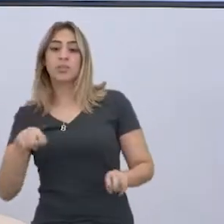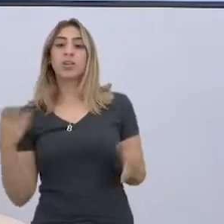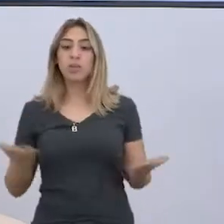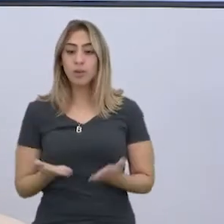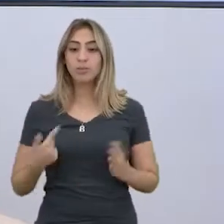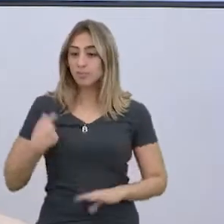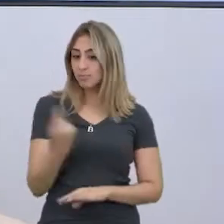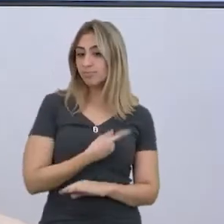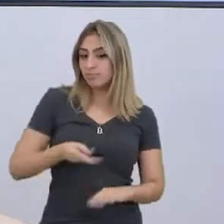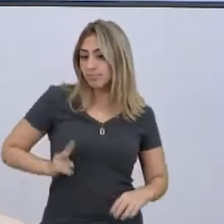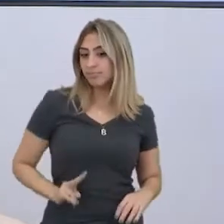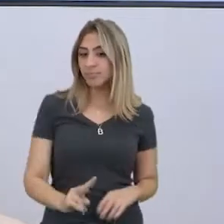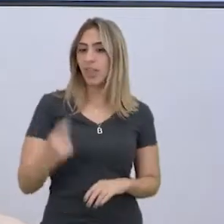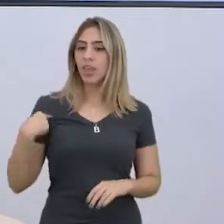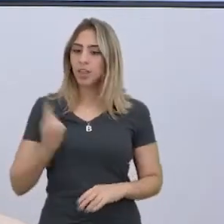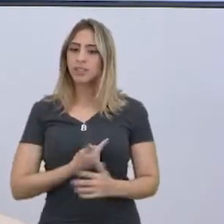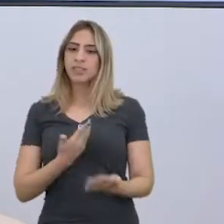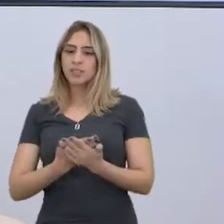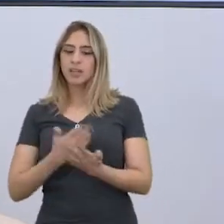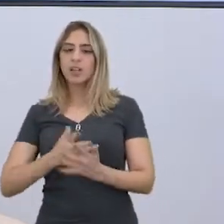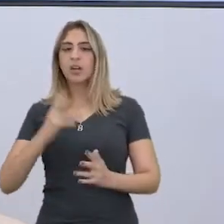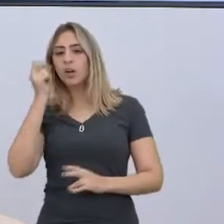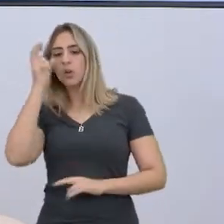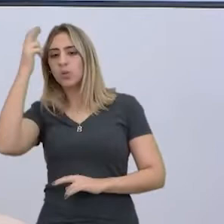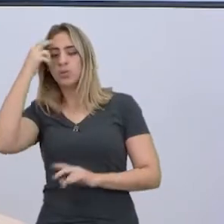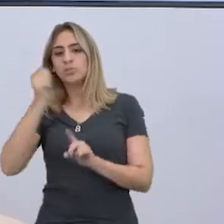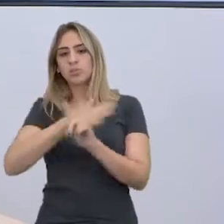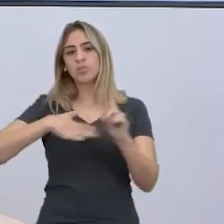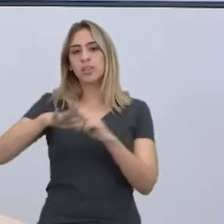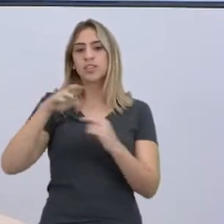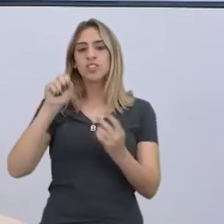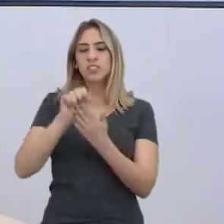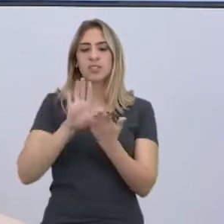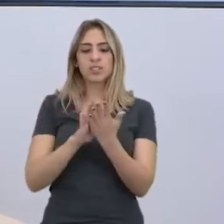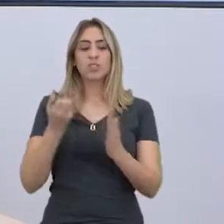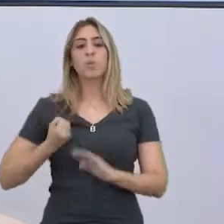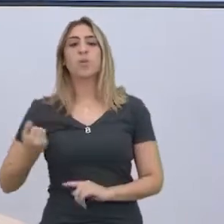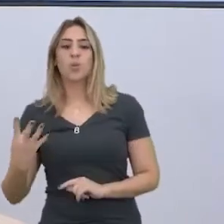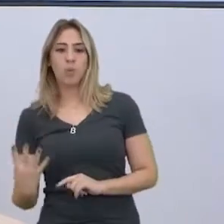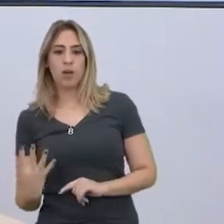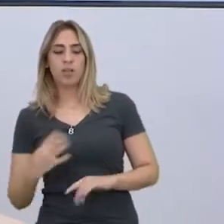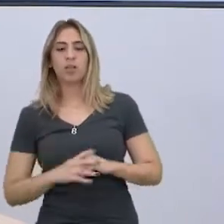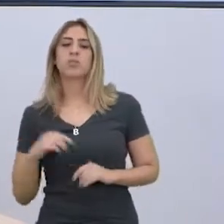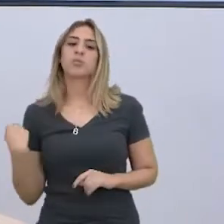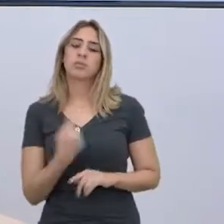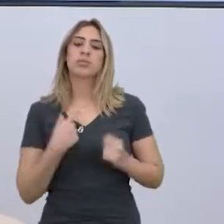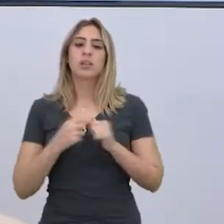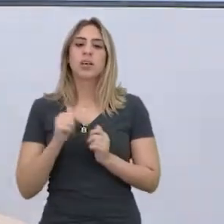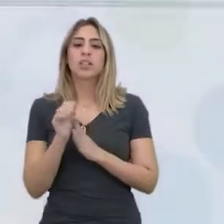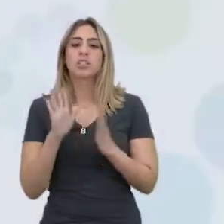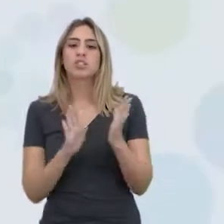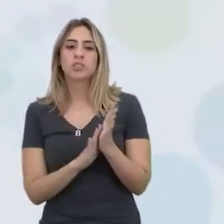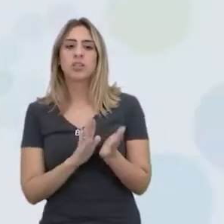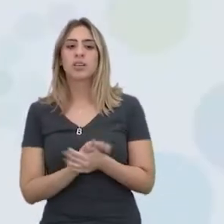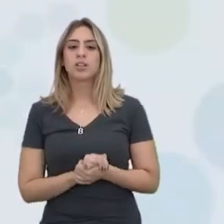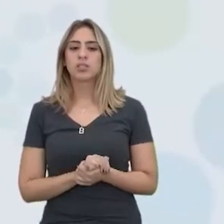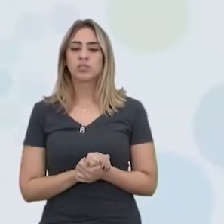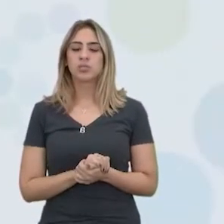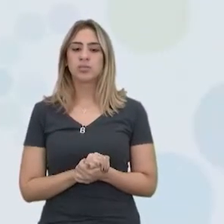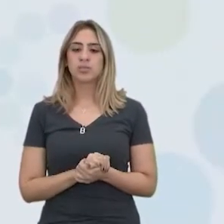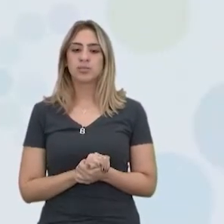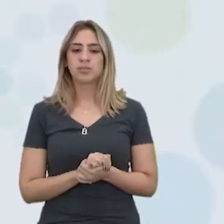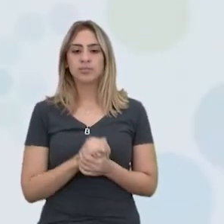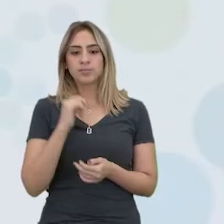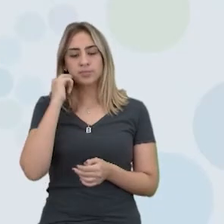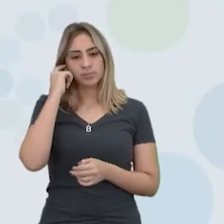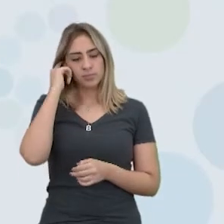vamos continuar, então, as nossas aulas do Cultura e Sociedade, da atividade número 4. Mas agora estaremos na atividade... Na atividade não,